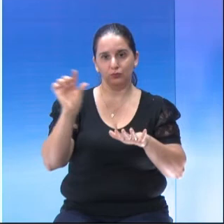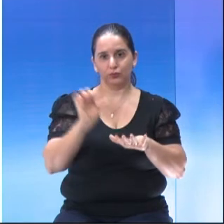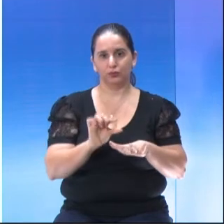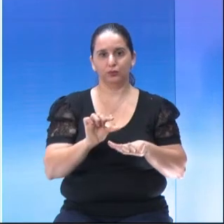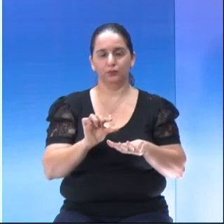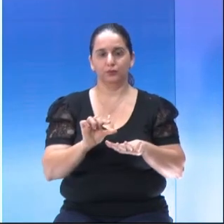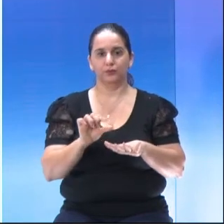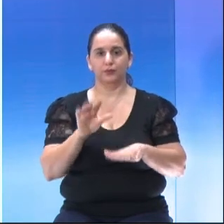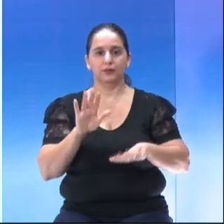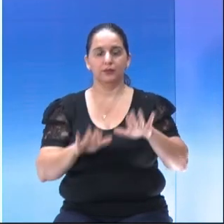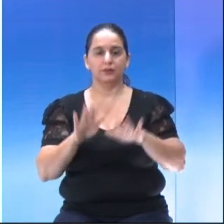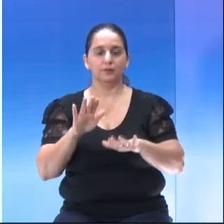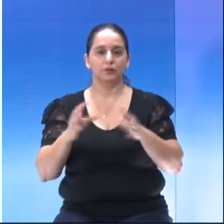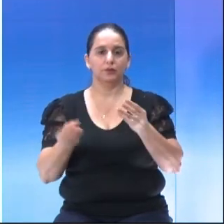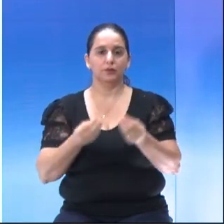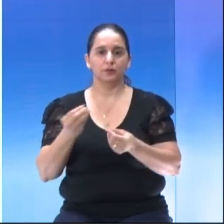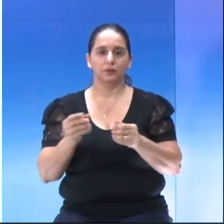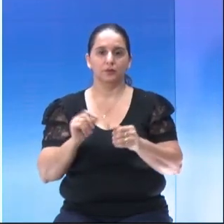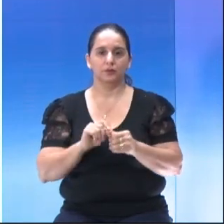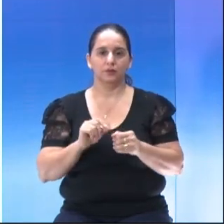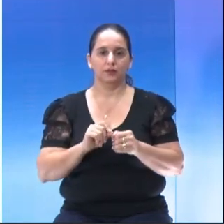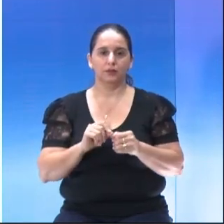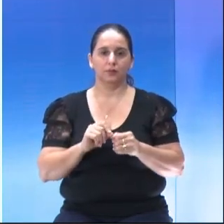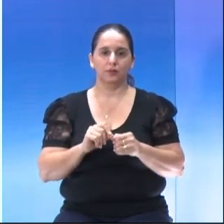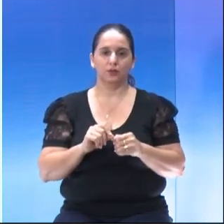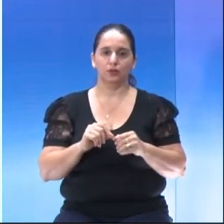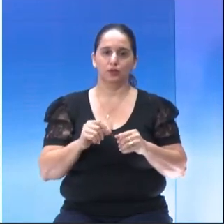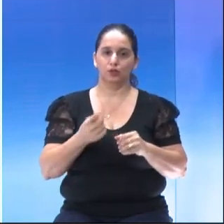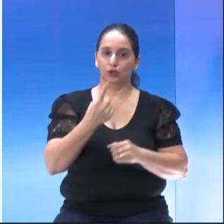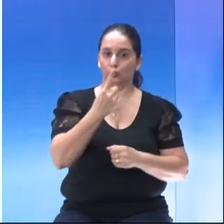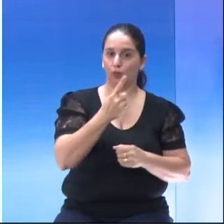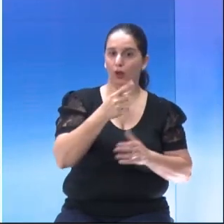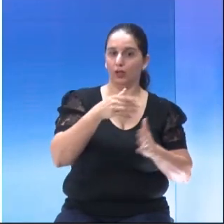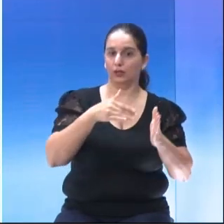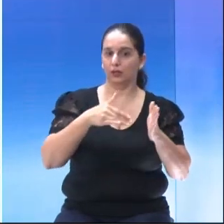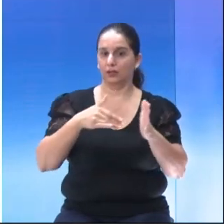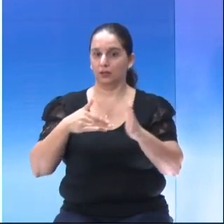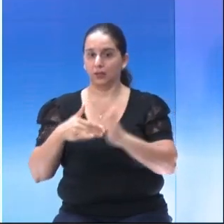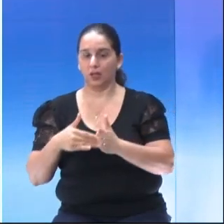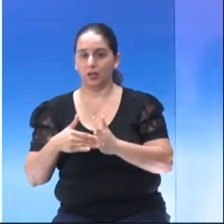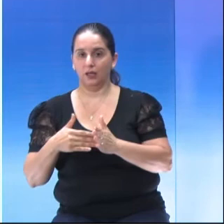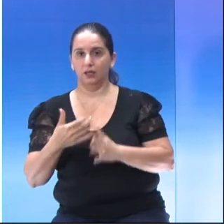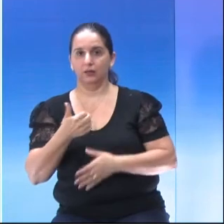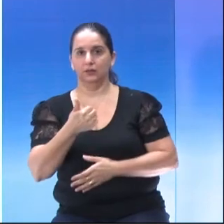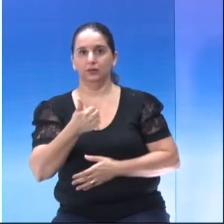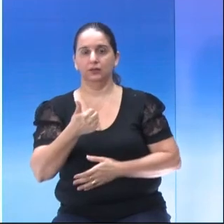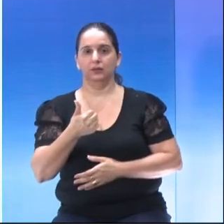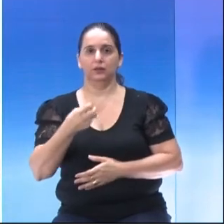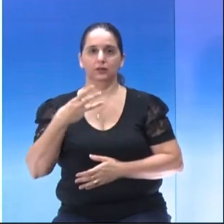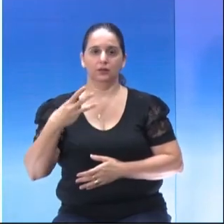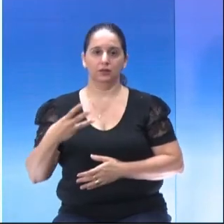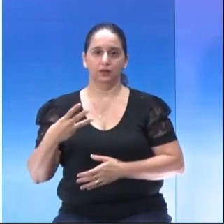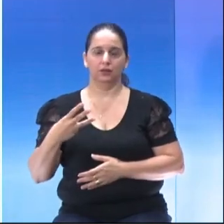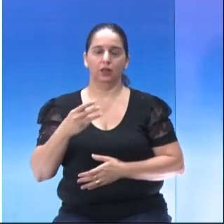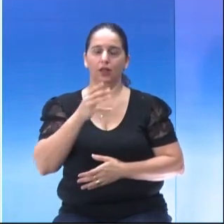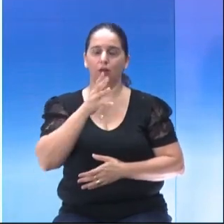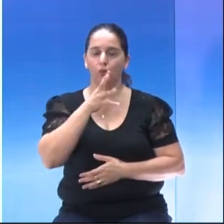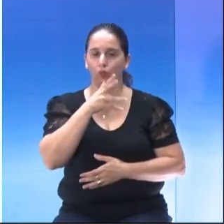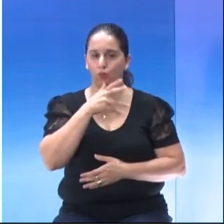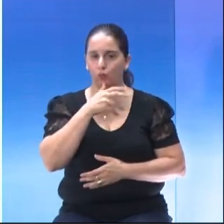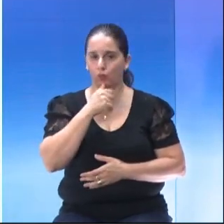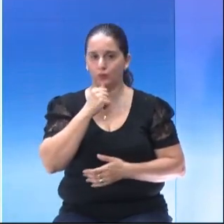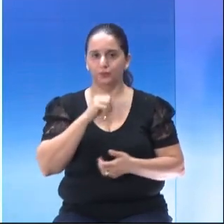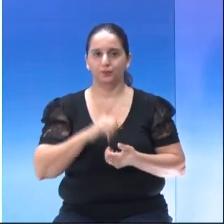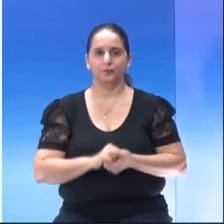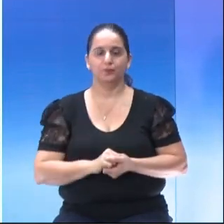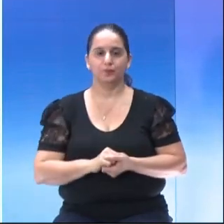né? Dependendo do movimento que você faça, você pode ir do mínimo até se tornar